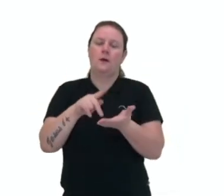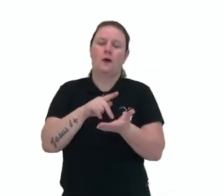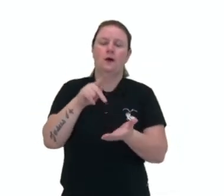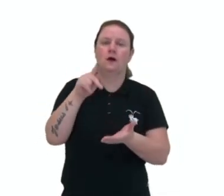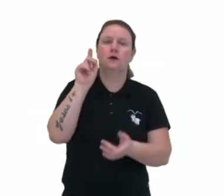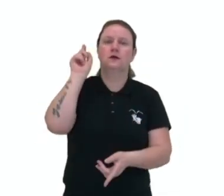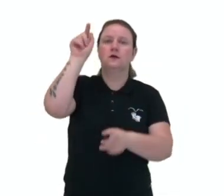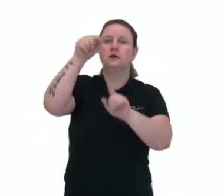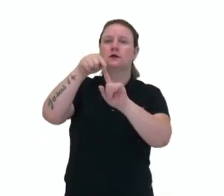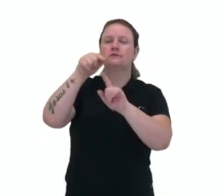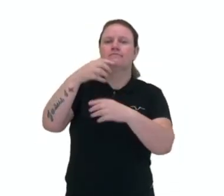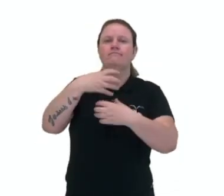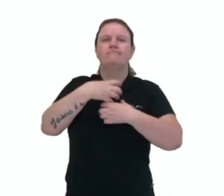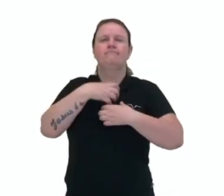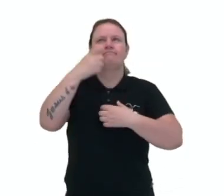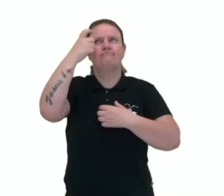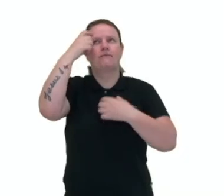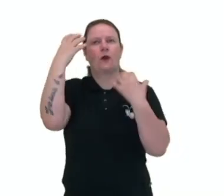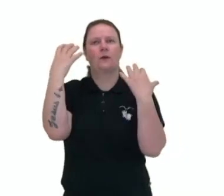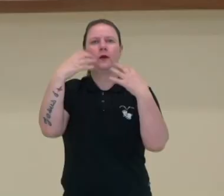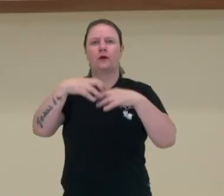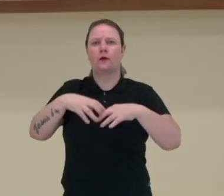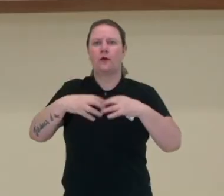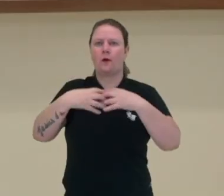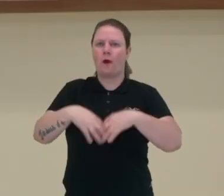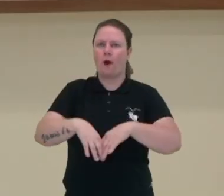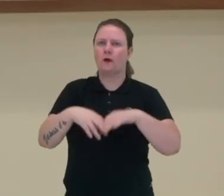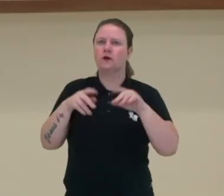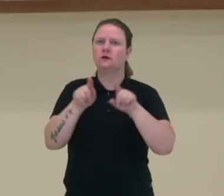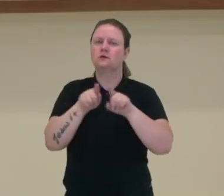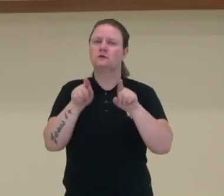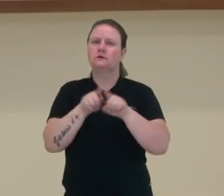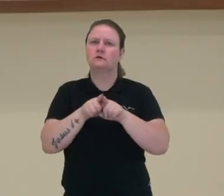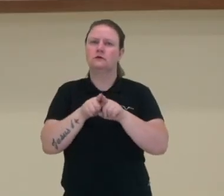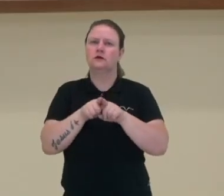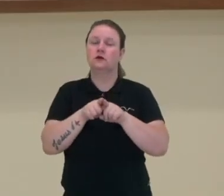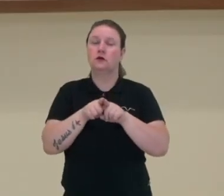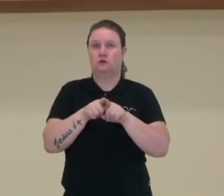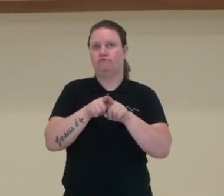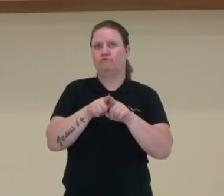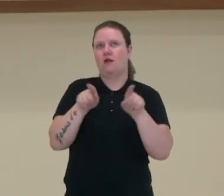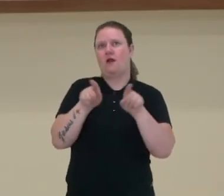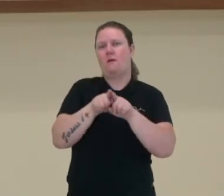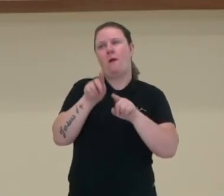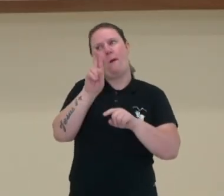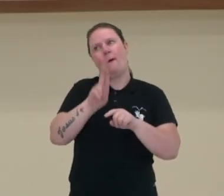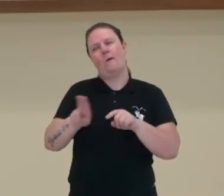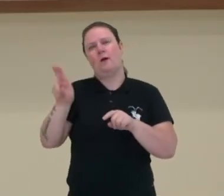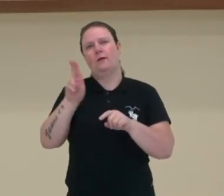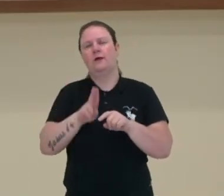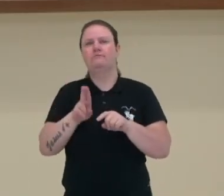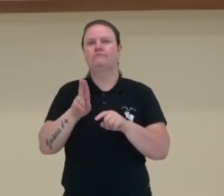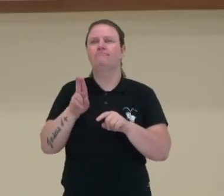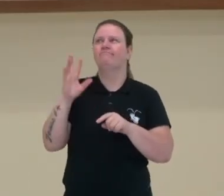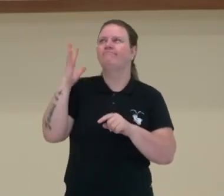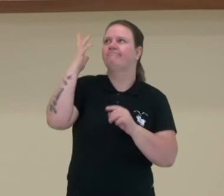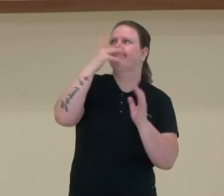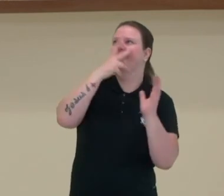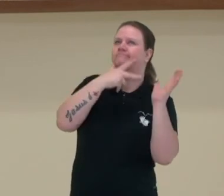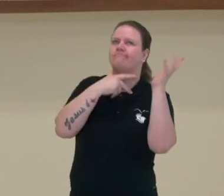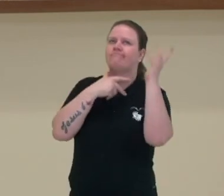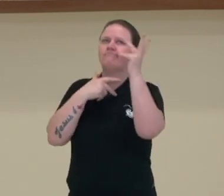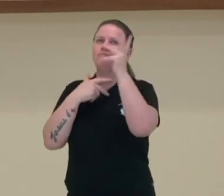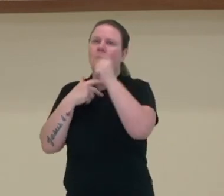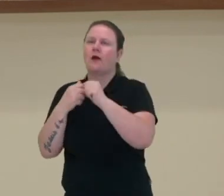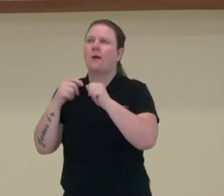sentido e buscar a reflexão. Também serve como recurso estético, ou seja, faz parte ali do universo da música para trazer